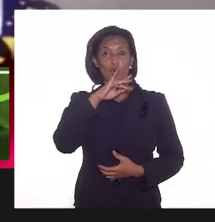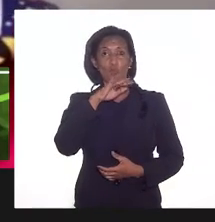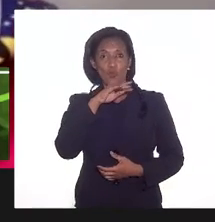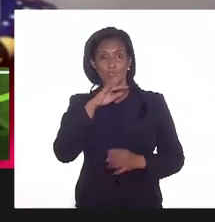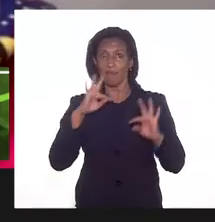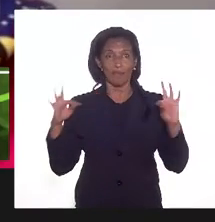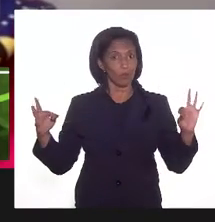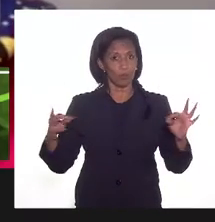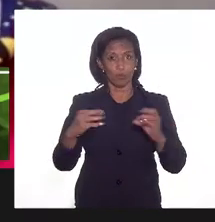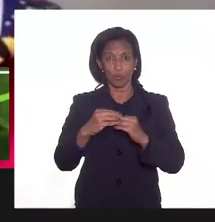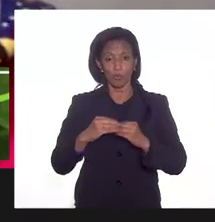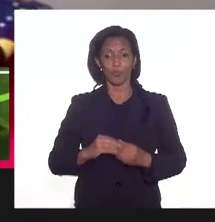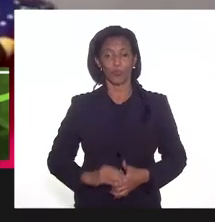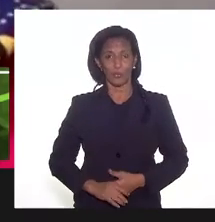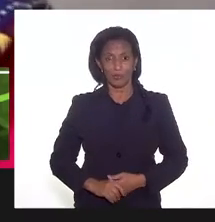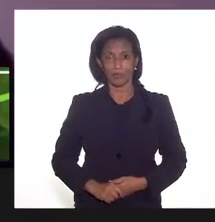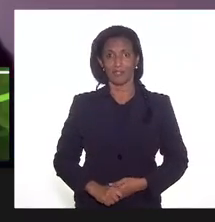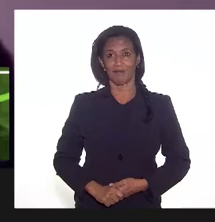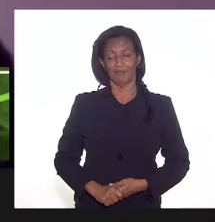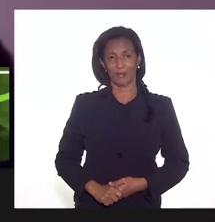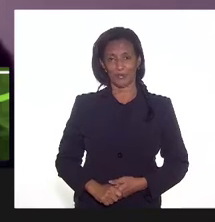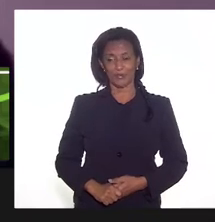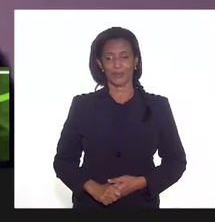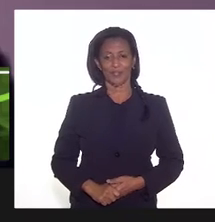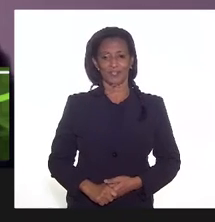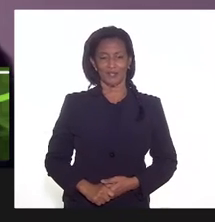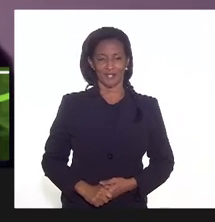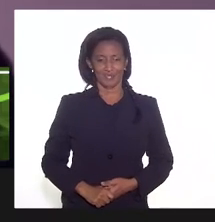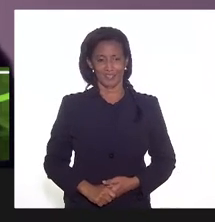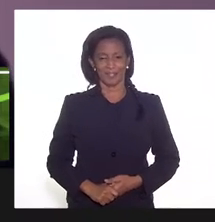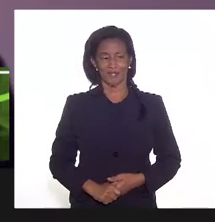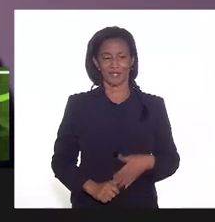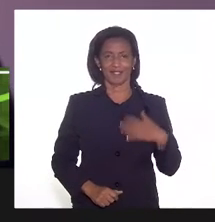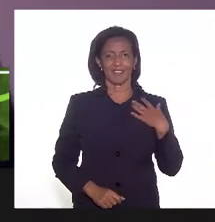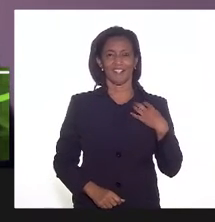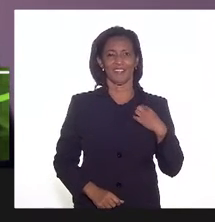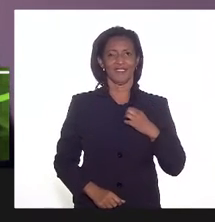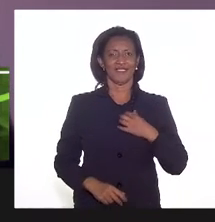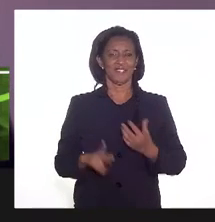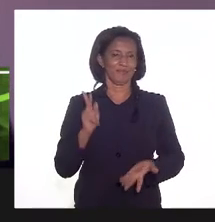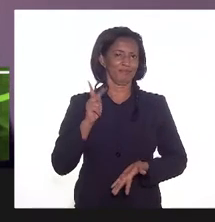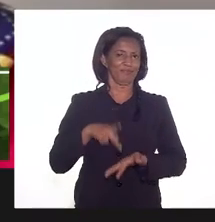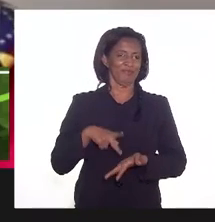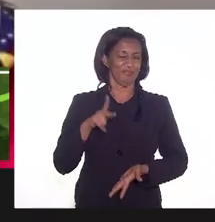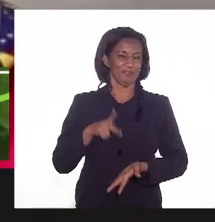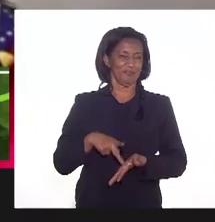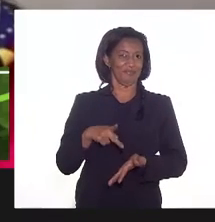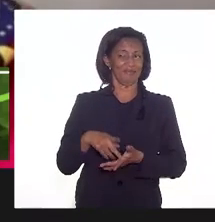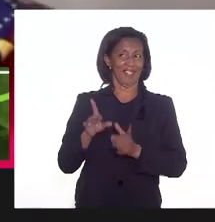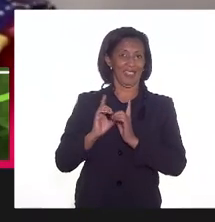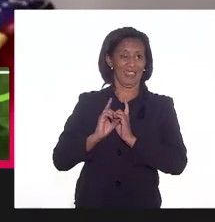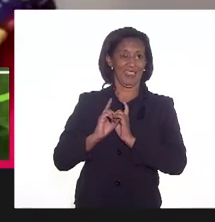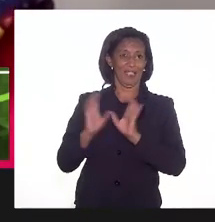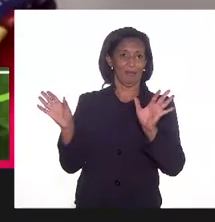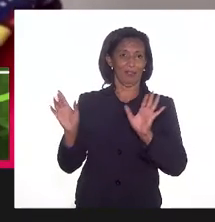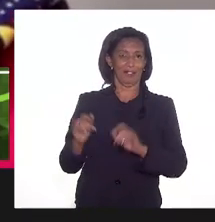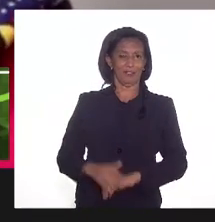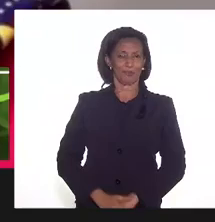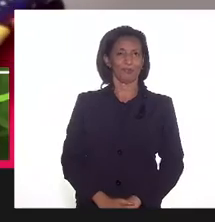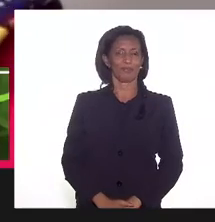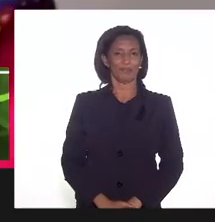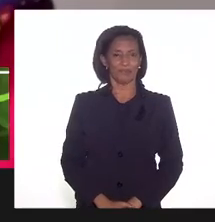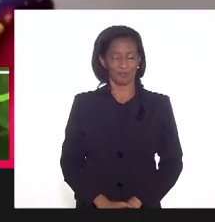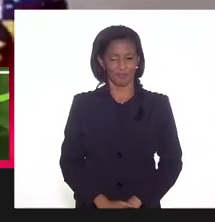mundo não dá para dizer isso por a verdade democrático então